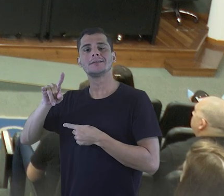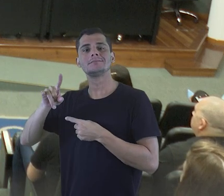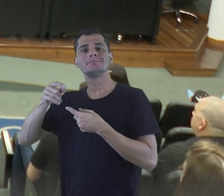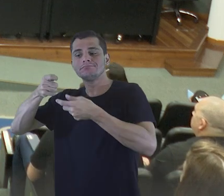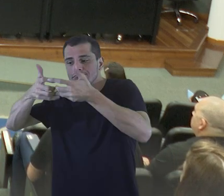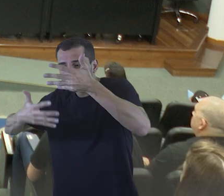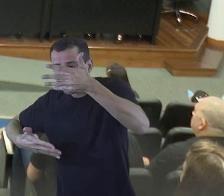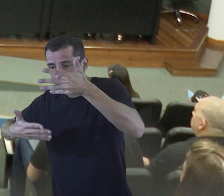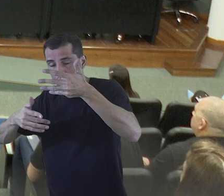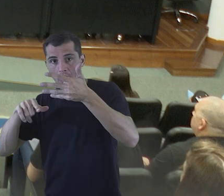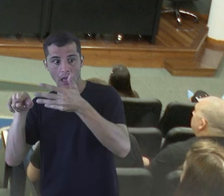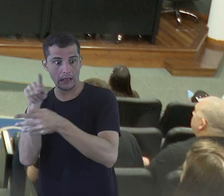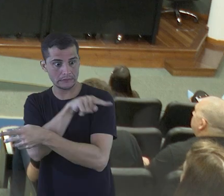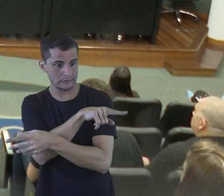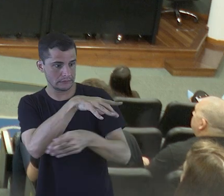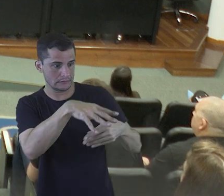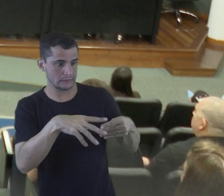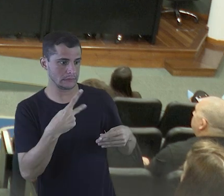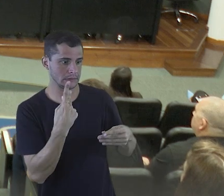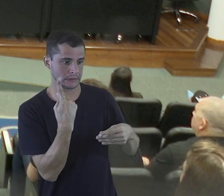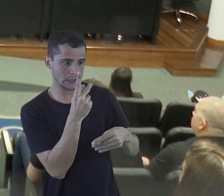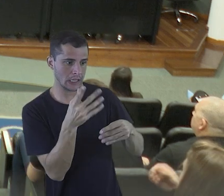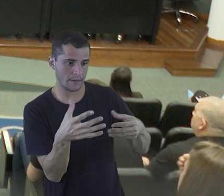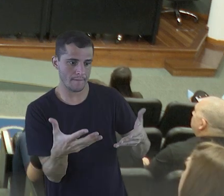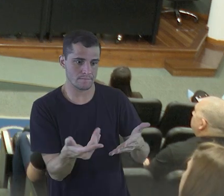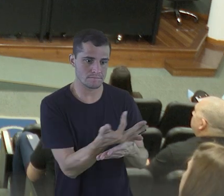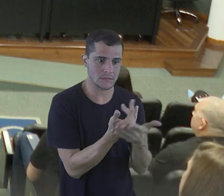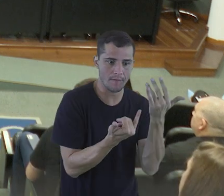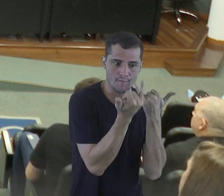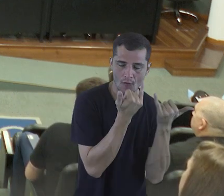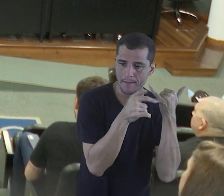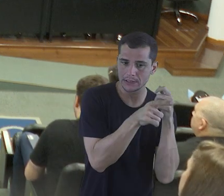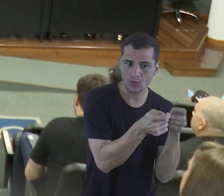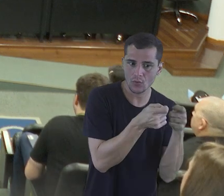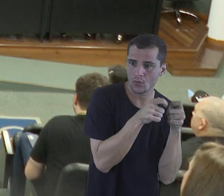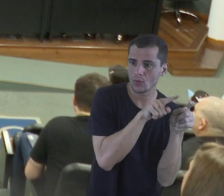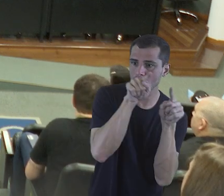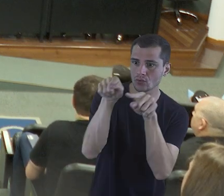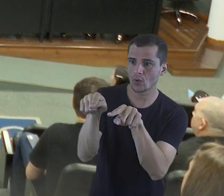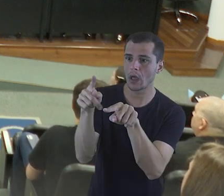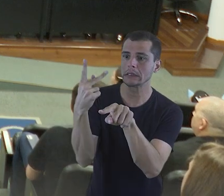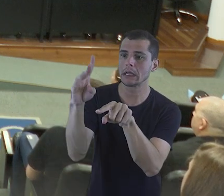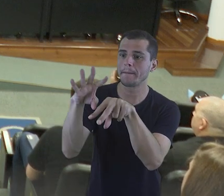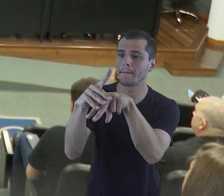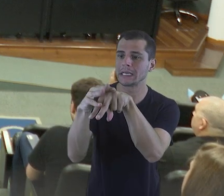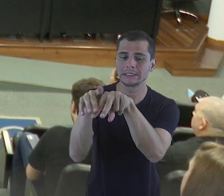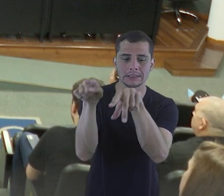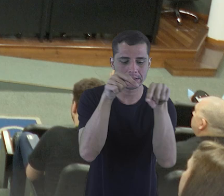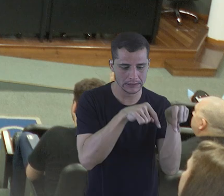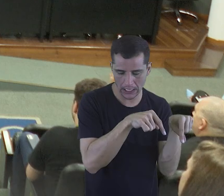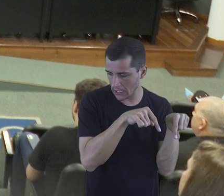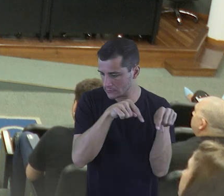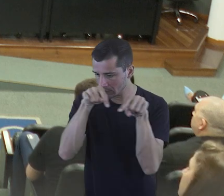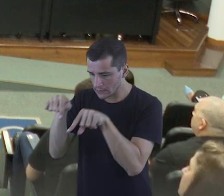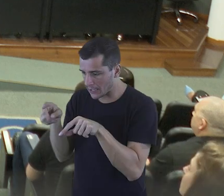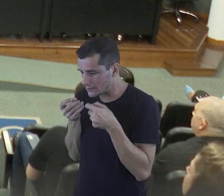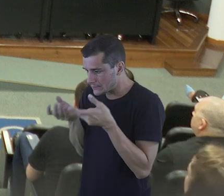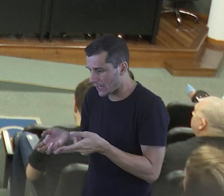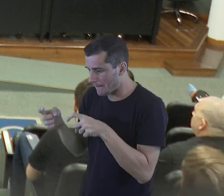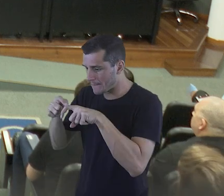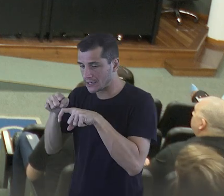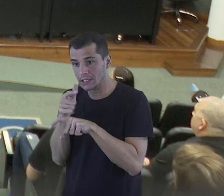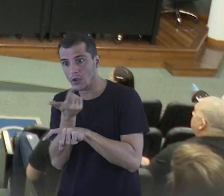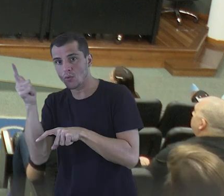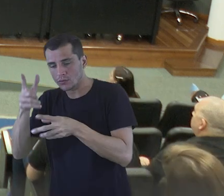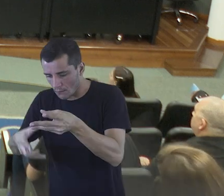ele está tratando o dado que é teu que é do paciente mas que foi você que controlou até algum momento de outra forma entende aqui